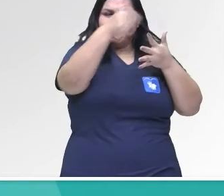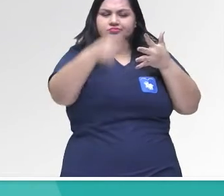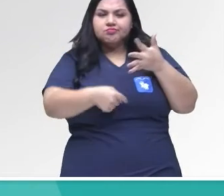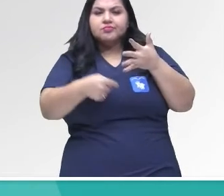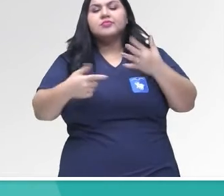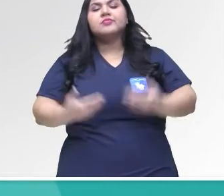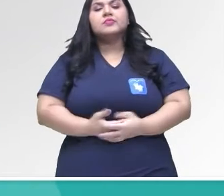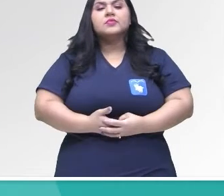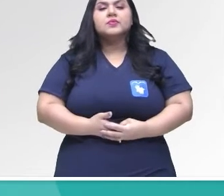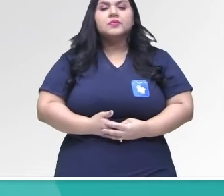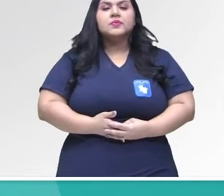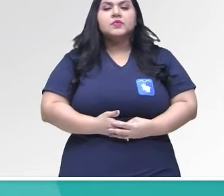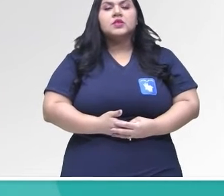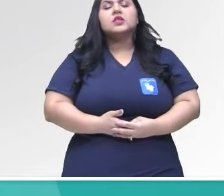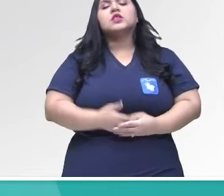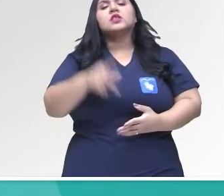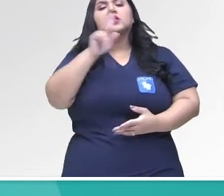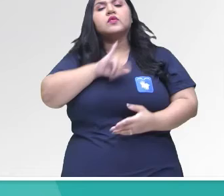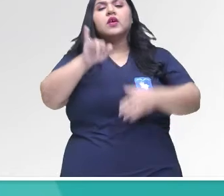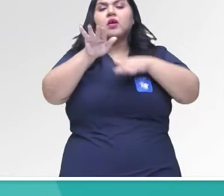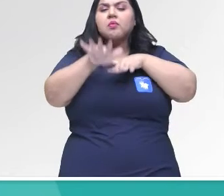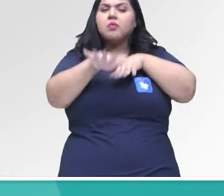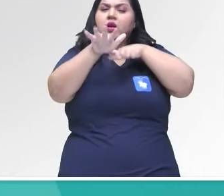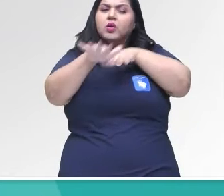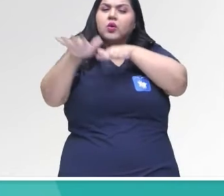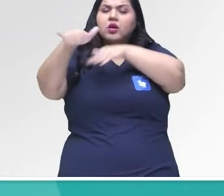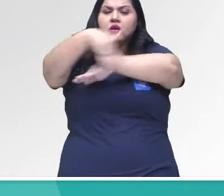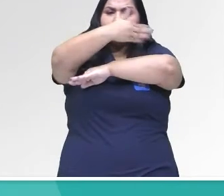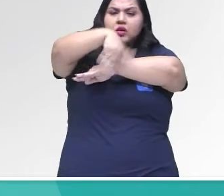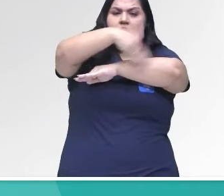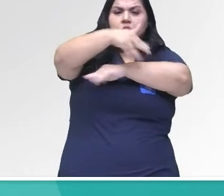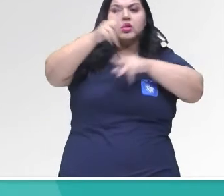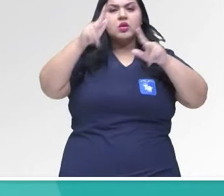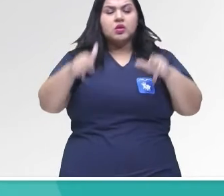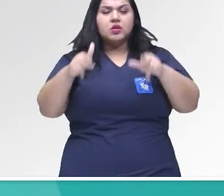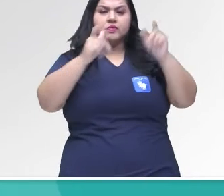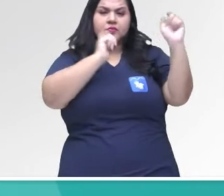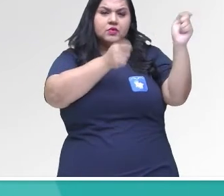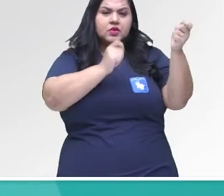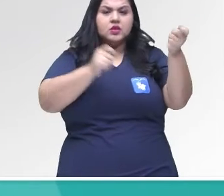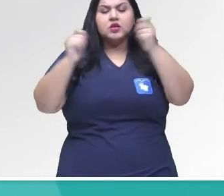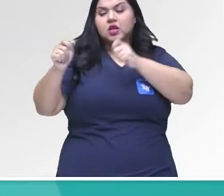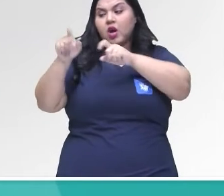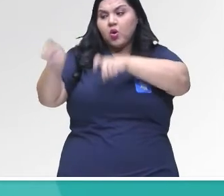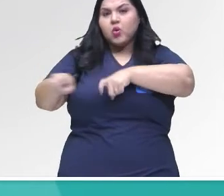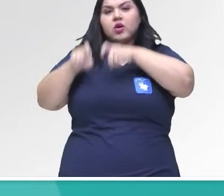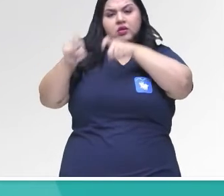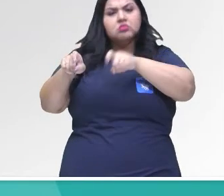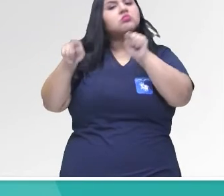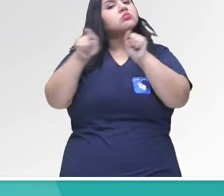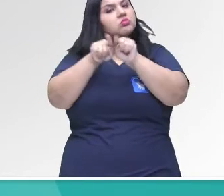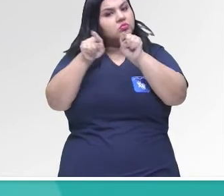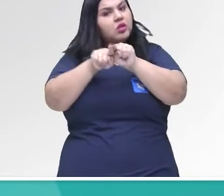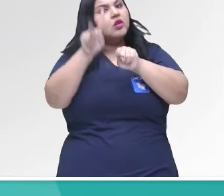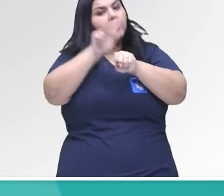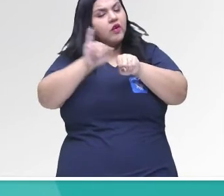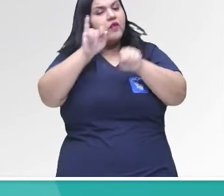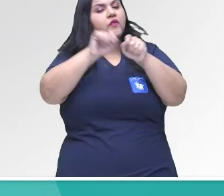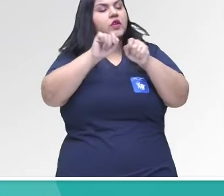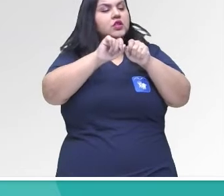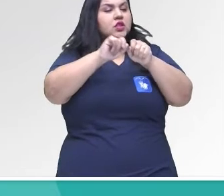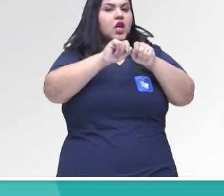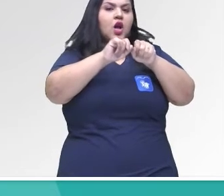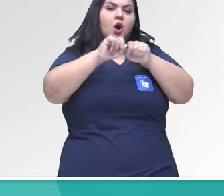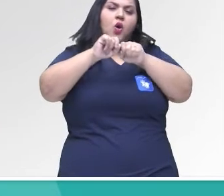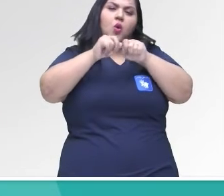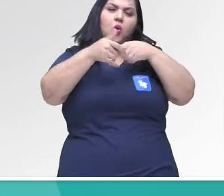Então, ele vai percorrer as ruas, assim como o maracatu do rural, ele também vai percorrer as ruas, mas ele